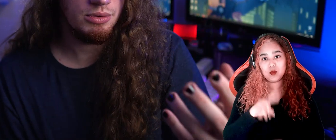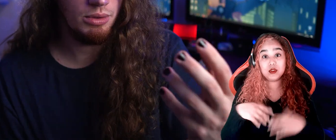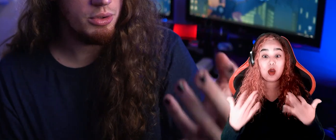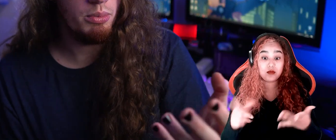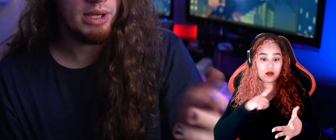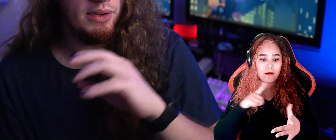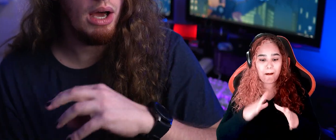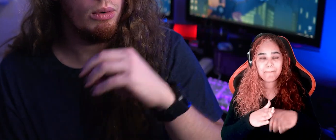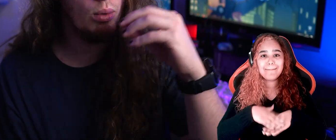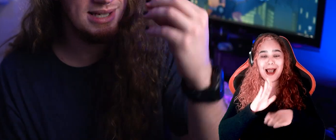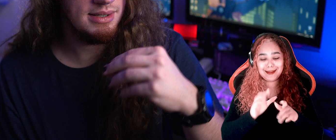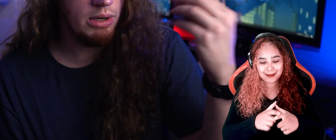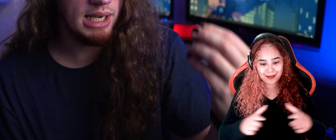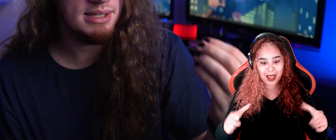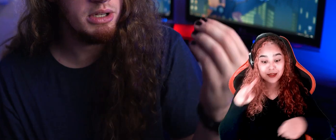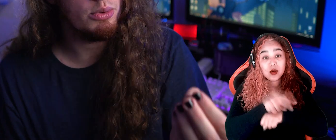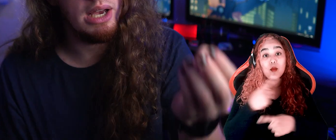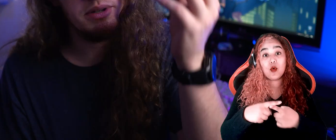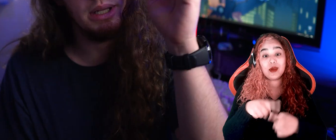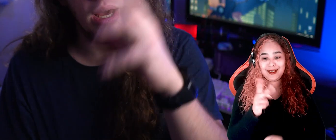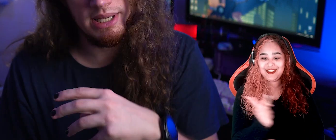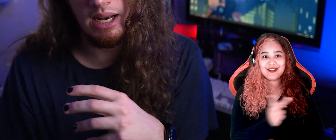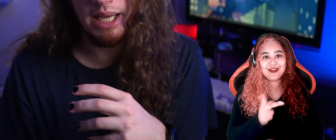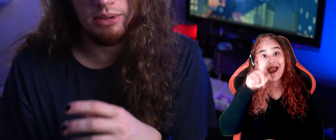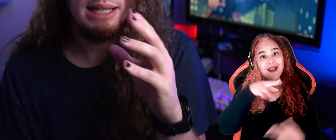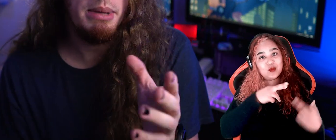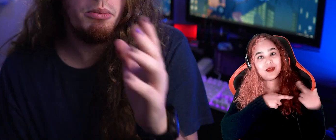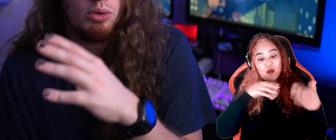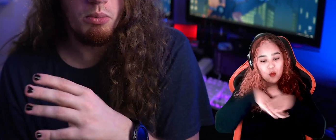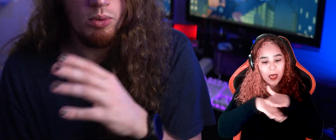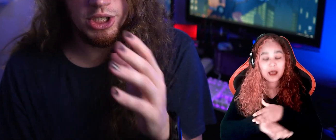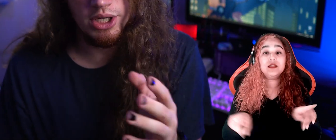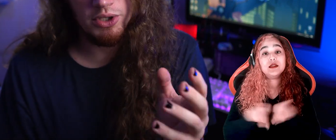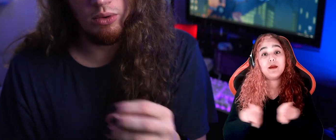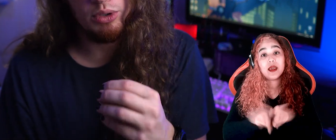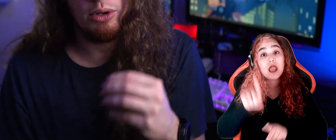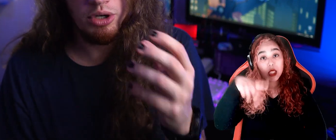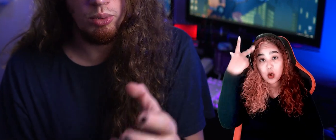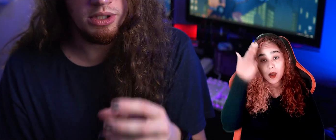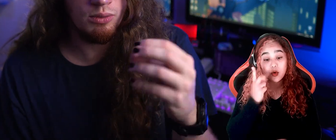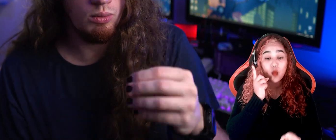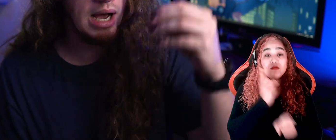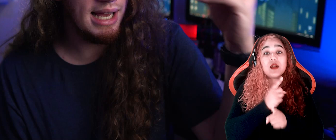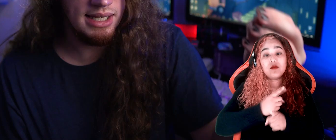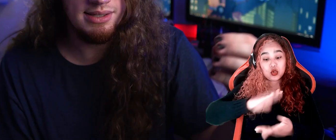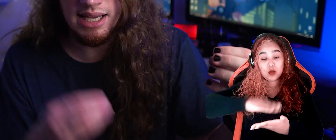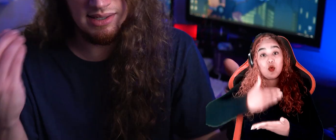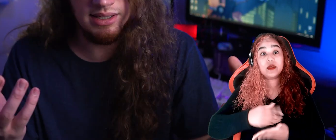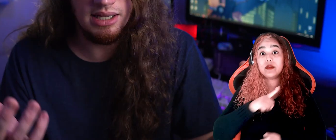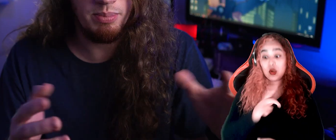caber no seu notebook, afinal o SSD e o HD são responsáveis pelo armazenamento. E também é muito comum hoje em dia você encontrar notebooks com